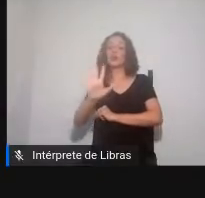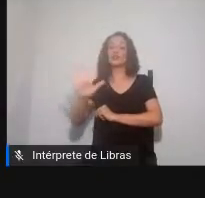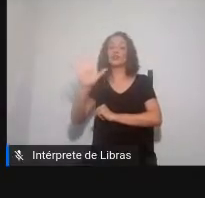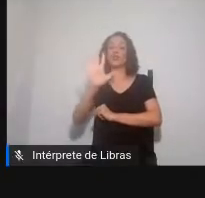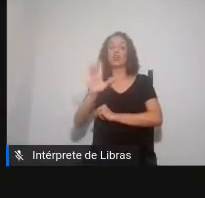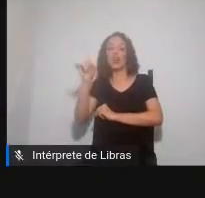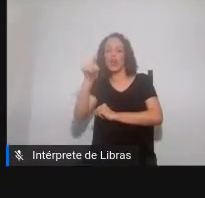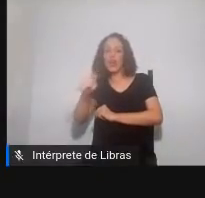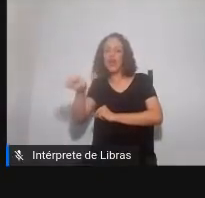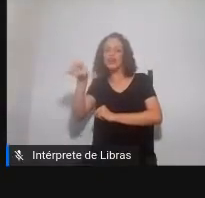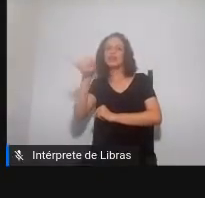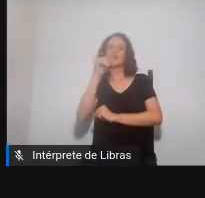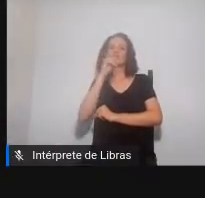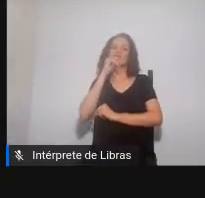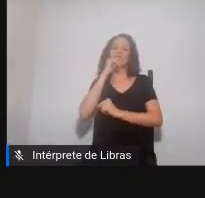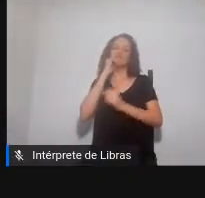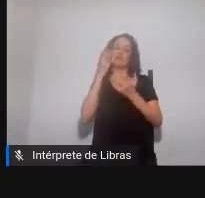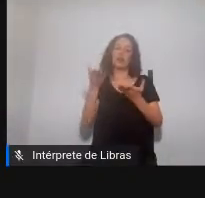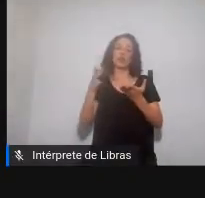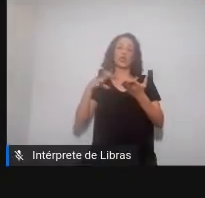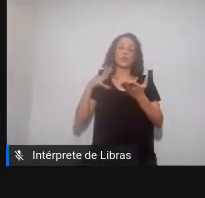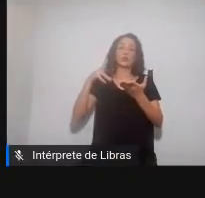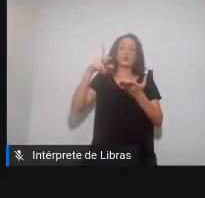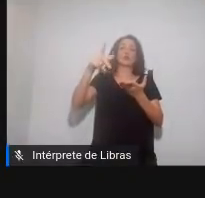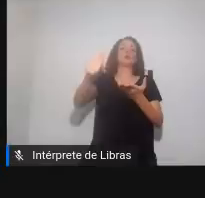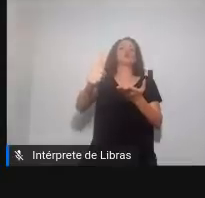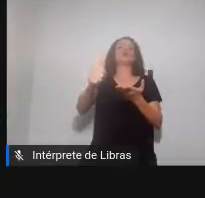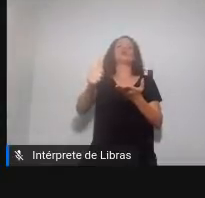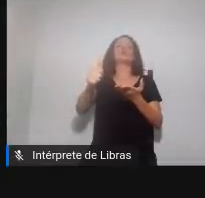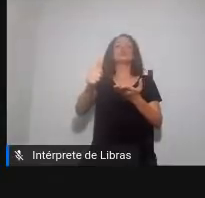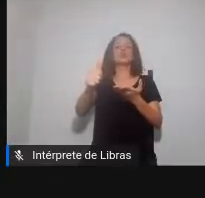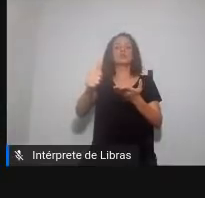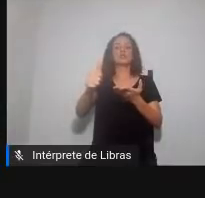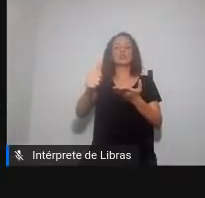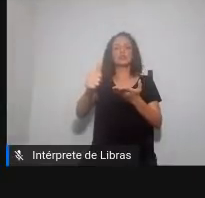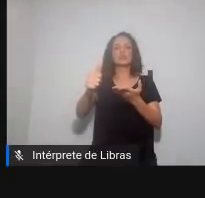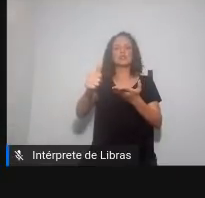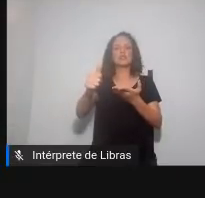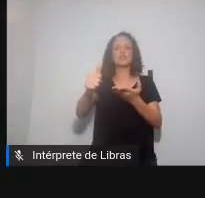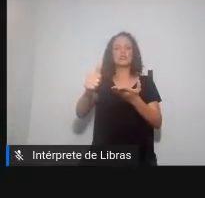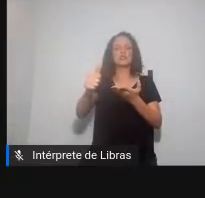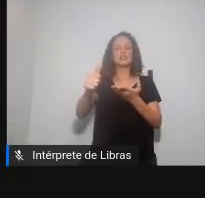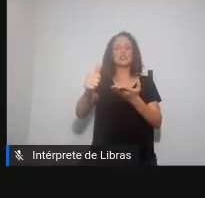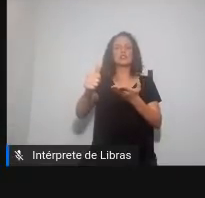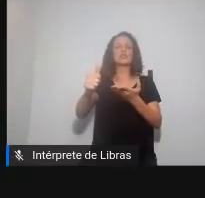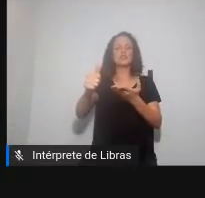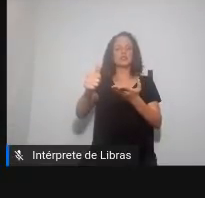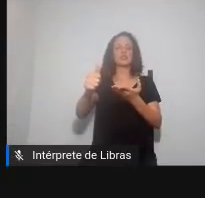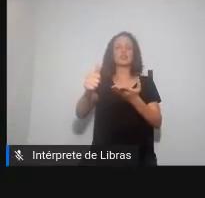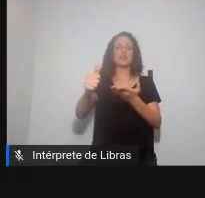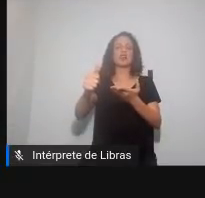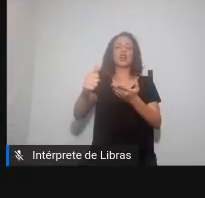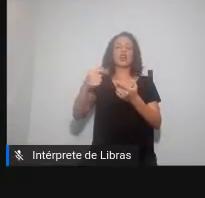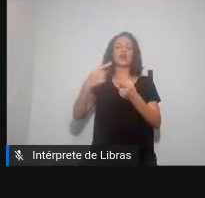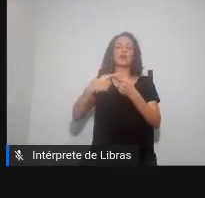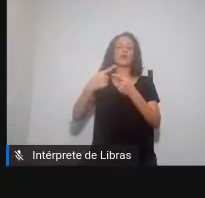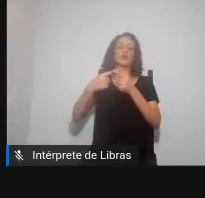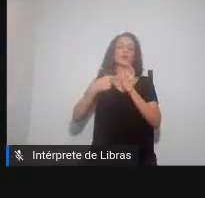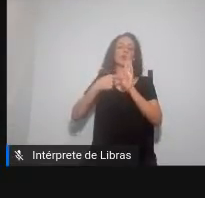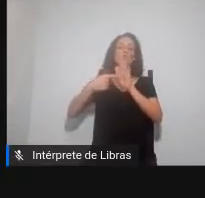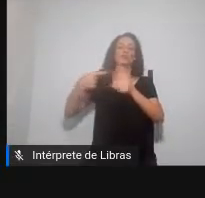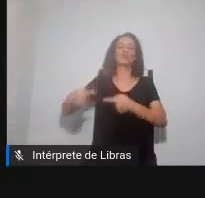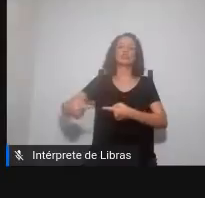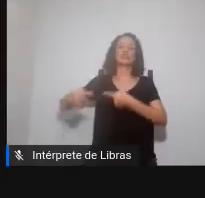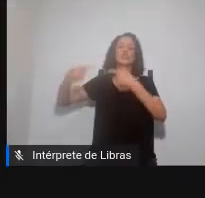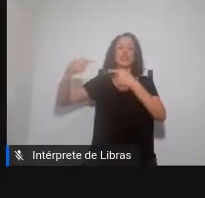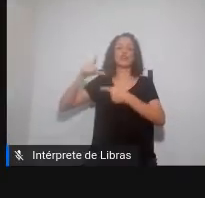por exemplo, estão todas ali escaneadas, caso as famílias topem o desafio junto às crianças de construir um